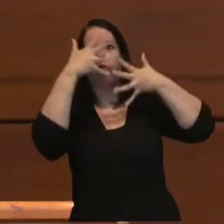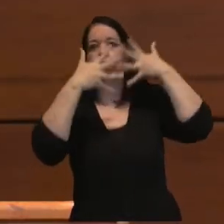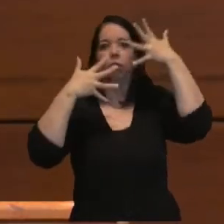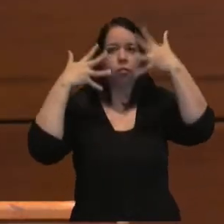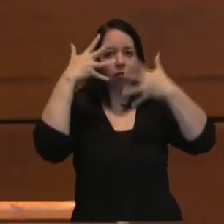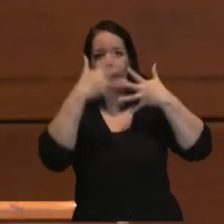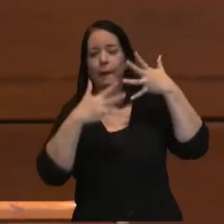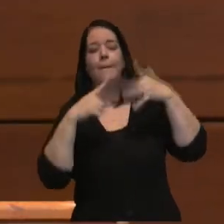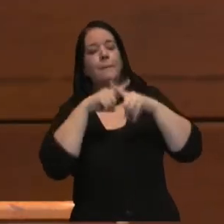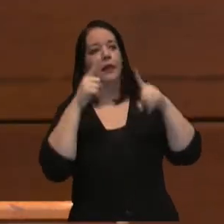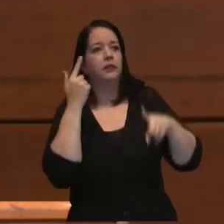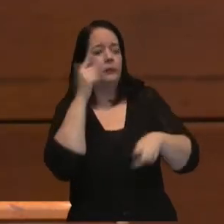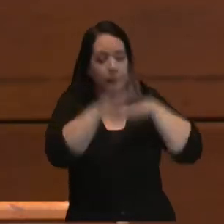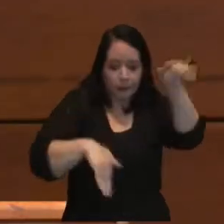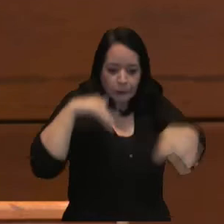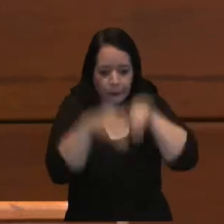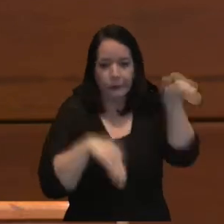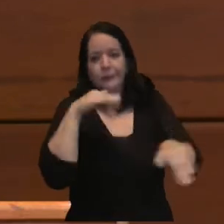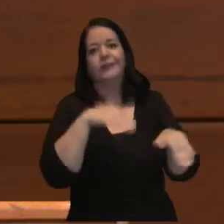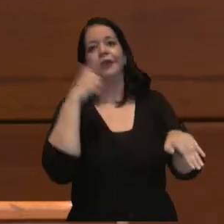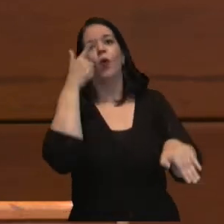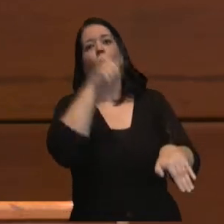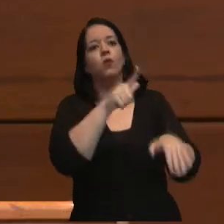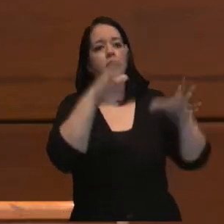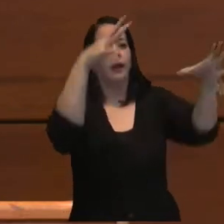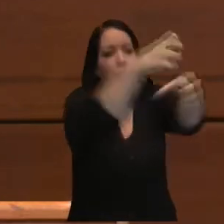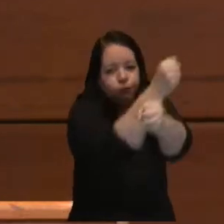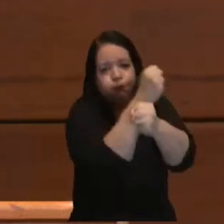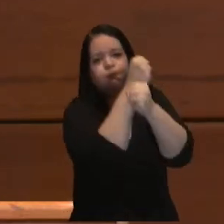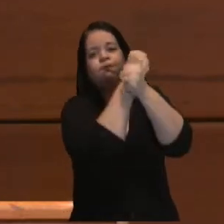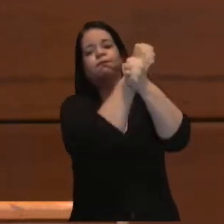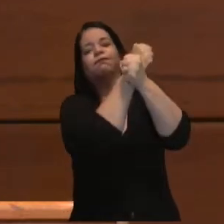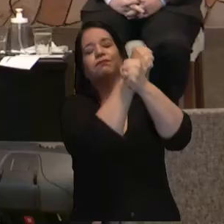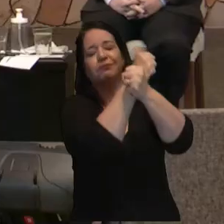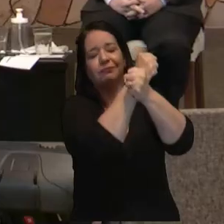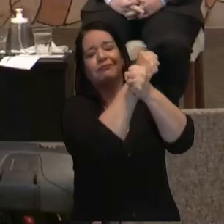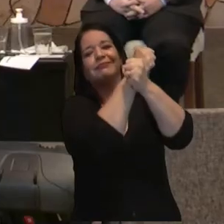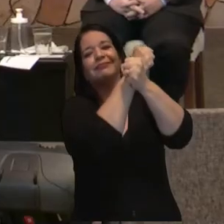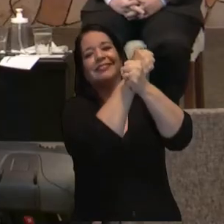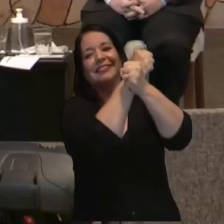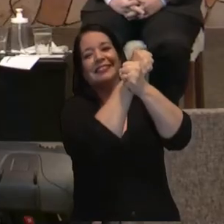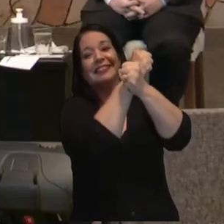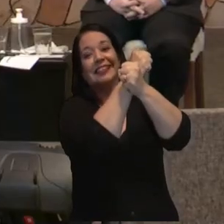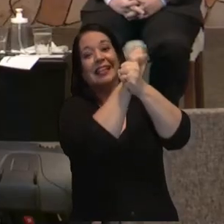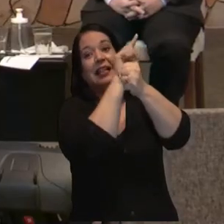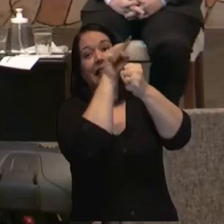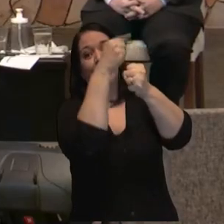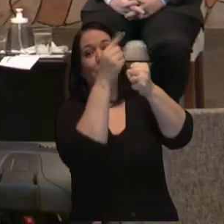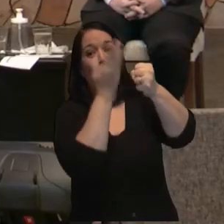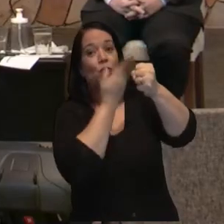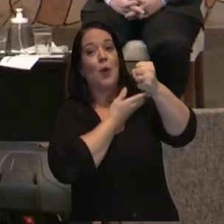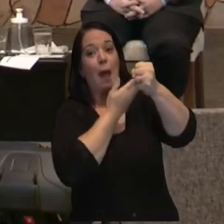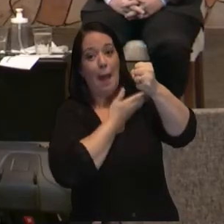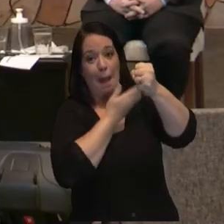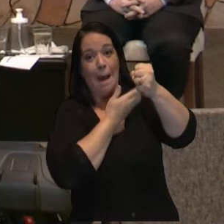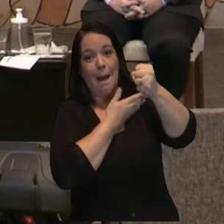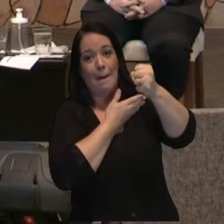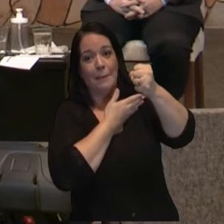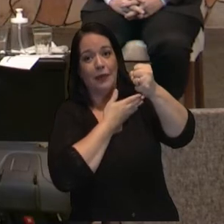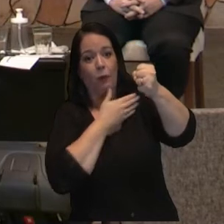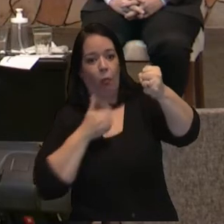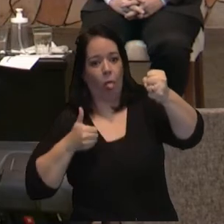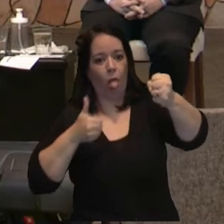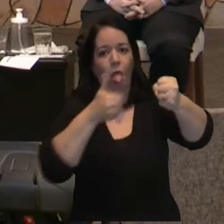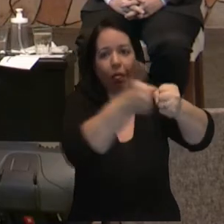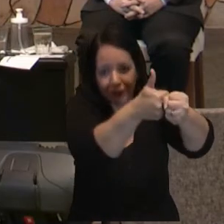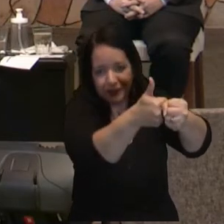irmãos, graças a Deus. Uns 10 segundos depois, chegou o Heron também, meu irmão. Ele era